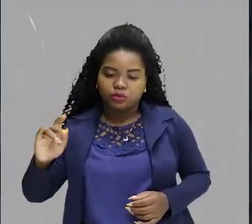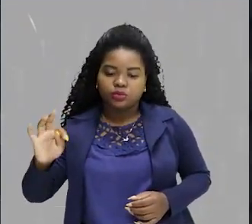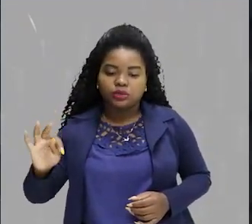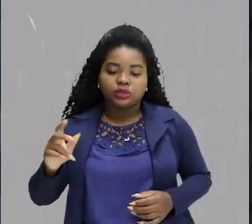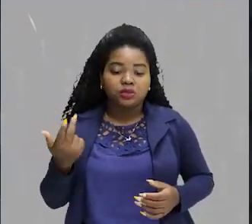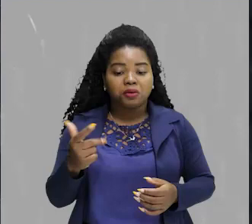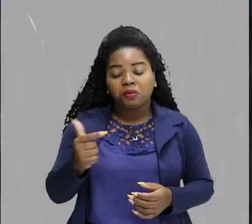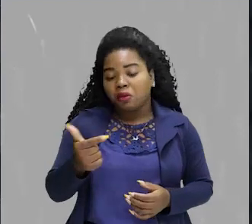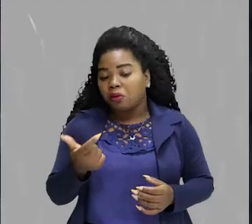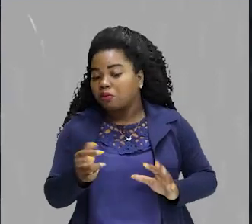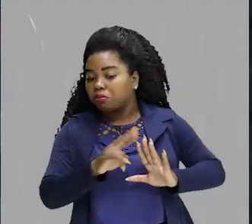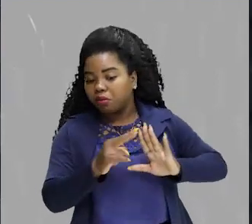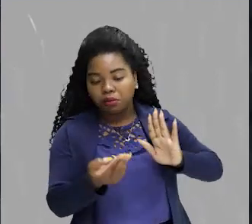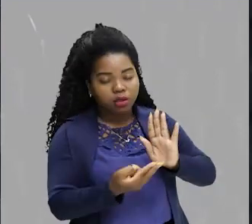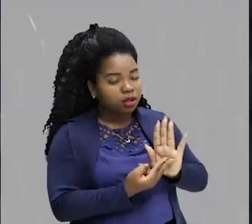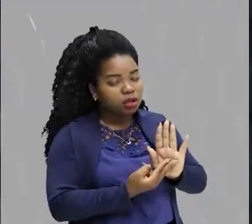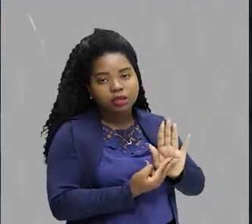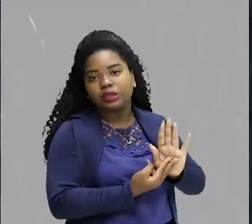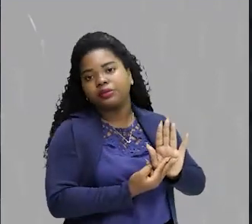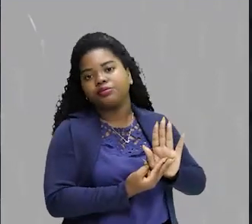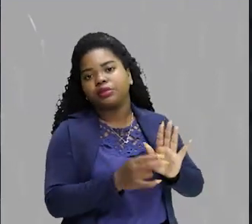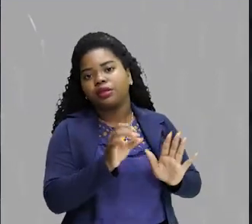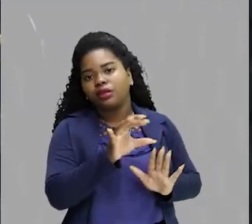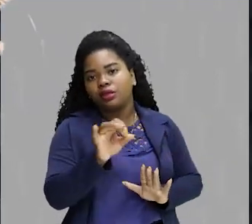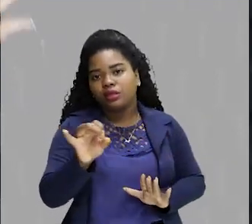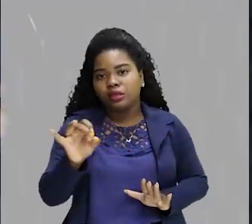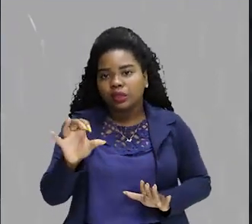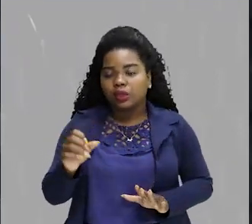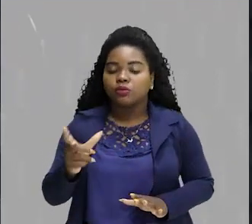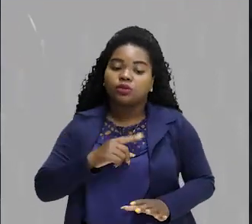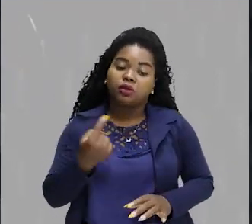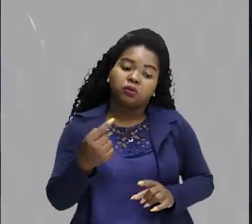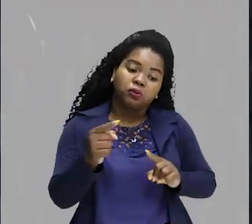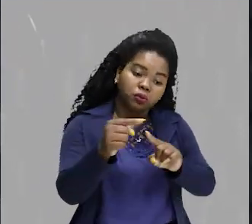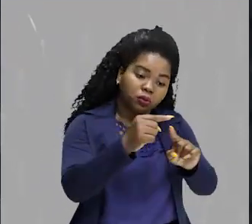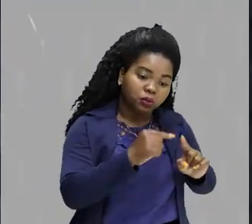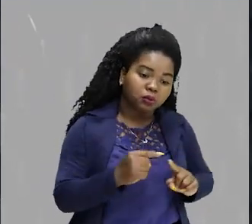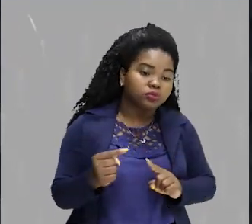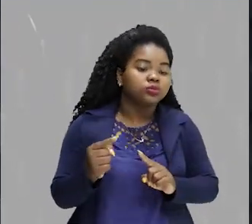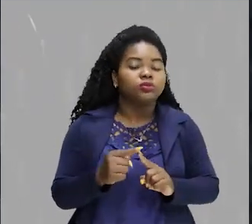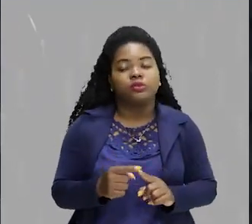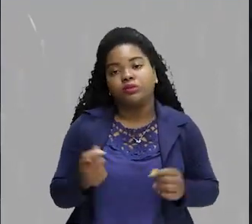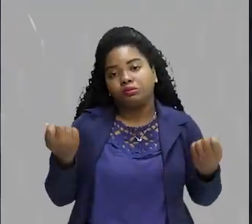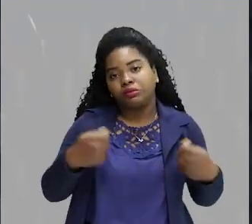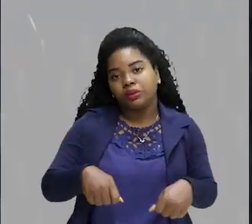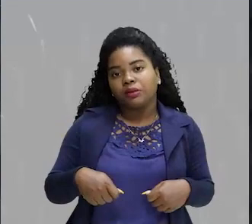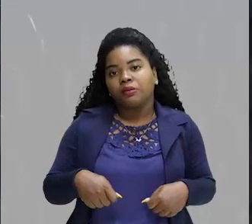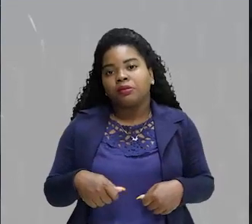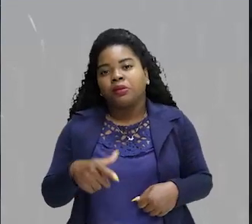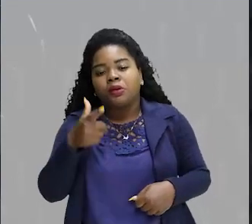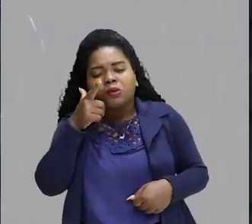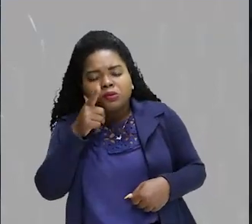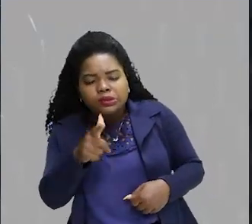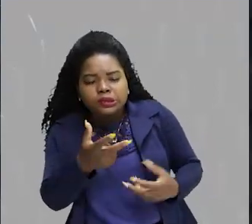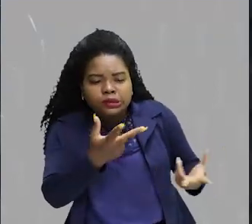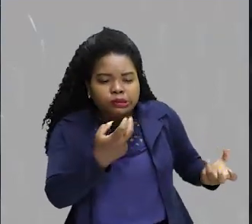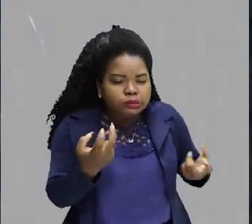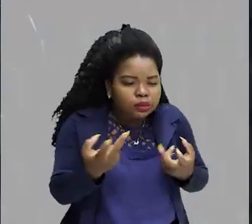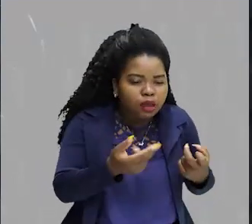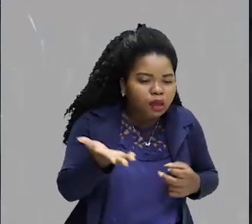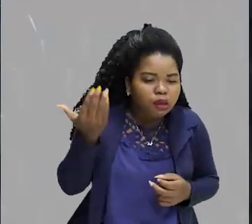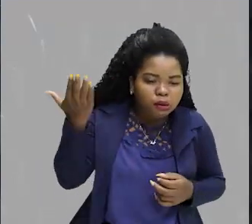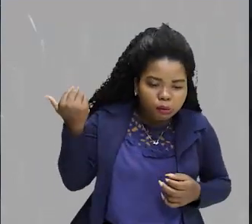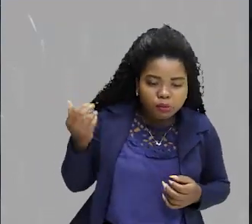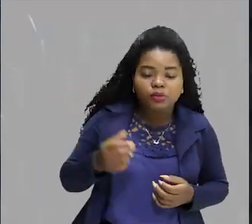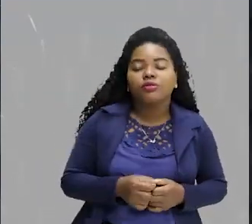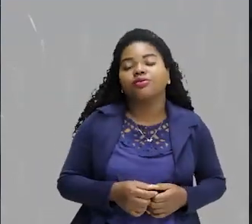ó. Cada verbo fica de um jeito. E aí, para você conseguir identificar essas formas do passado, é através